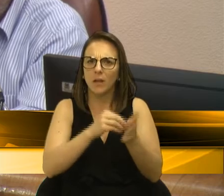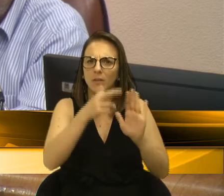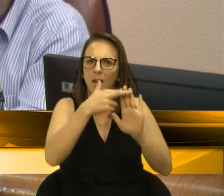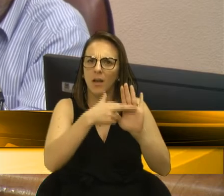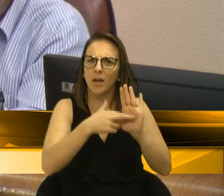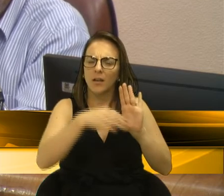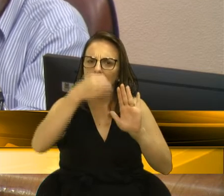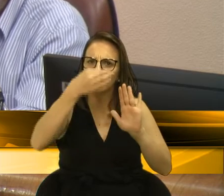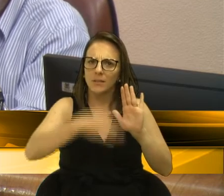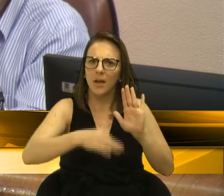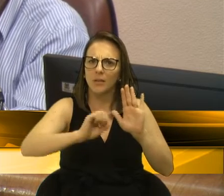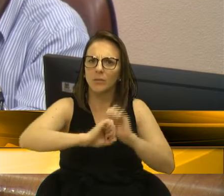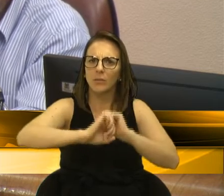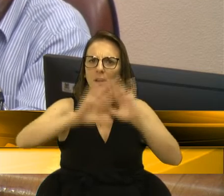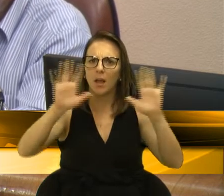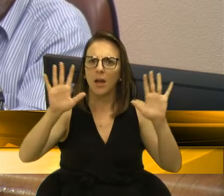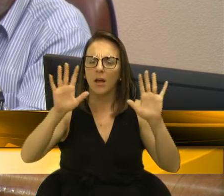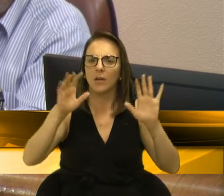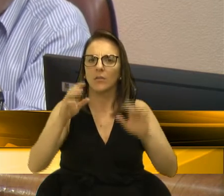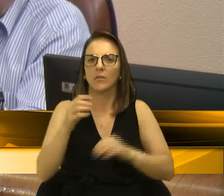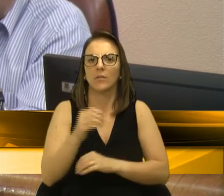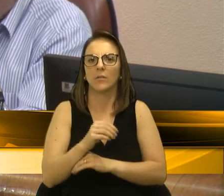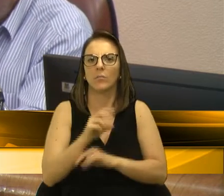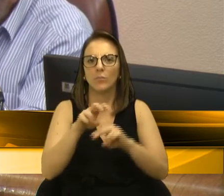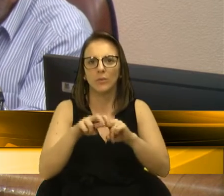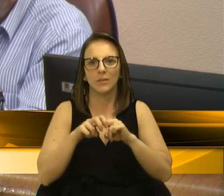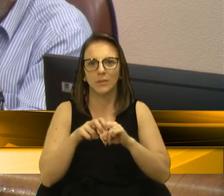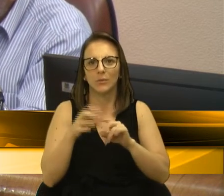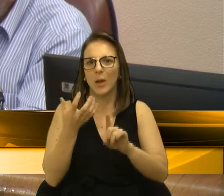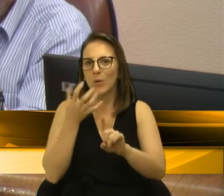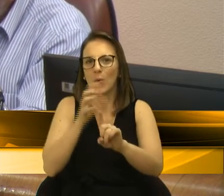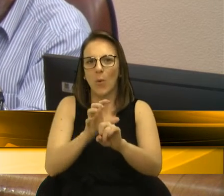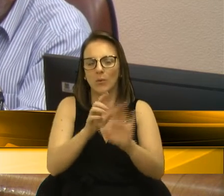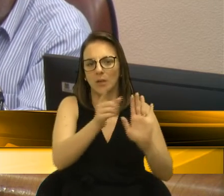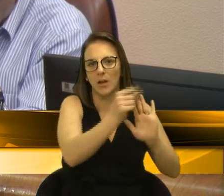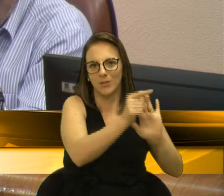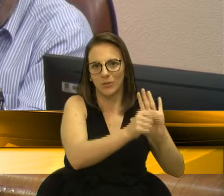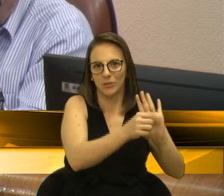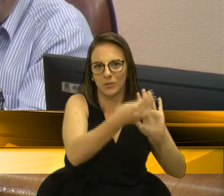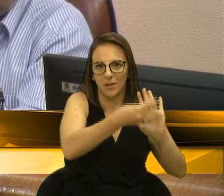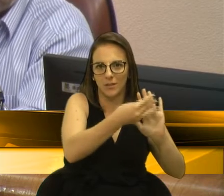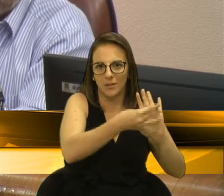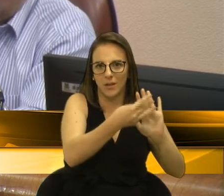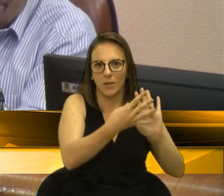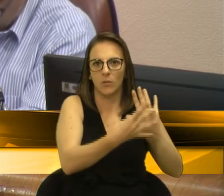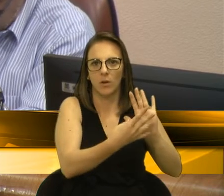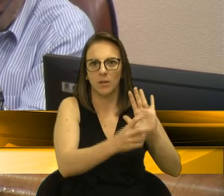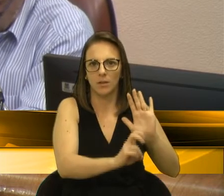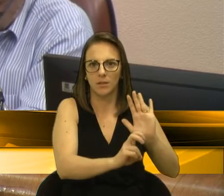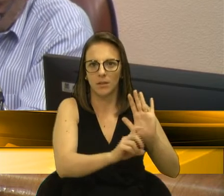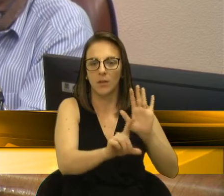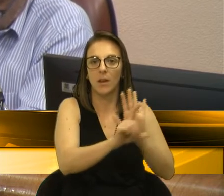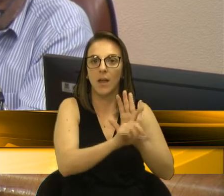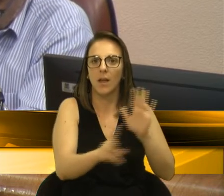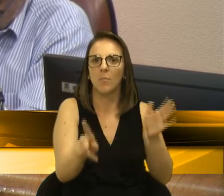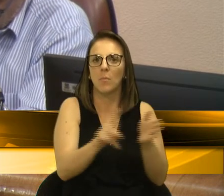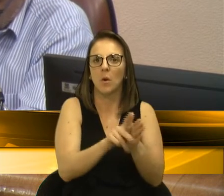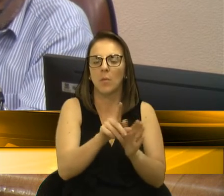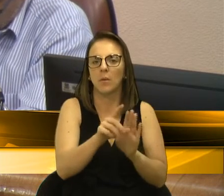proposta técnica contraria os artigos 3º e 45 da Lei de Licitações, peça